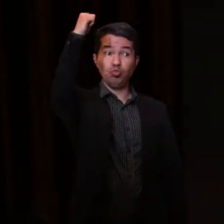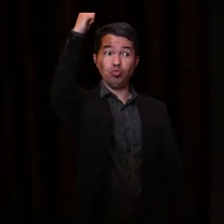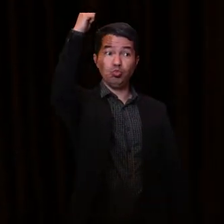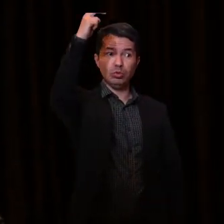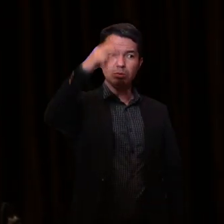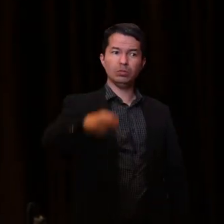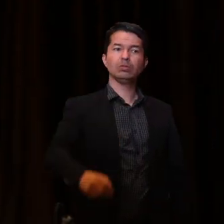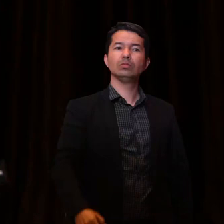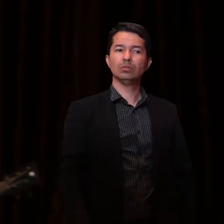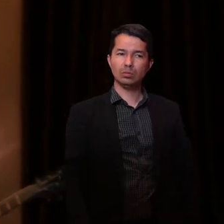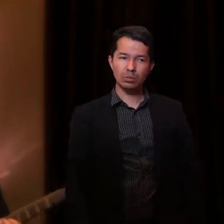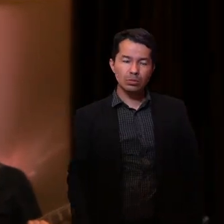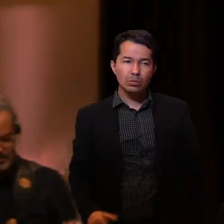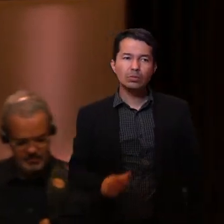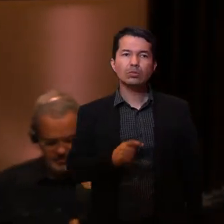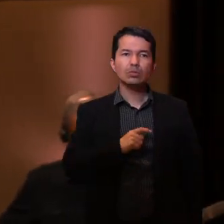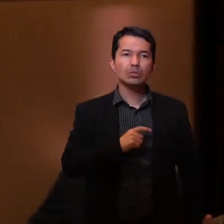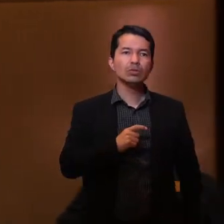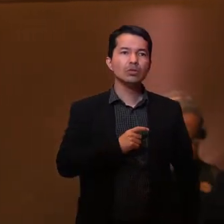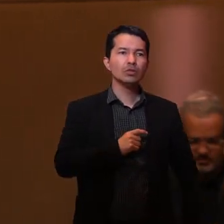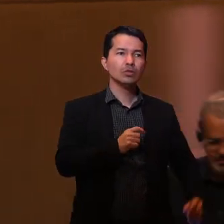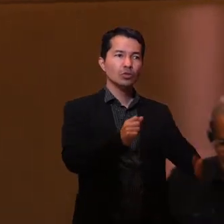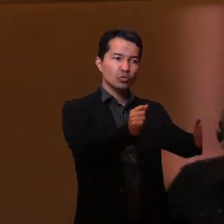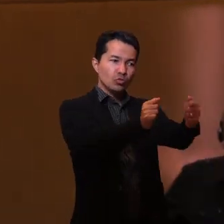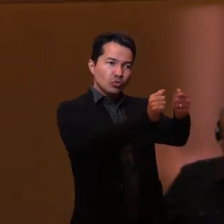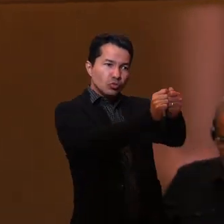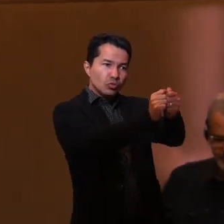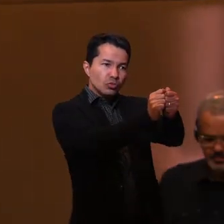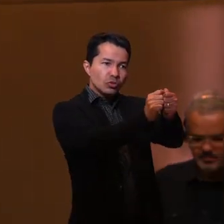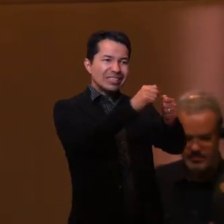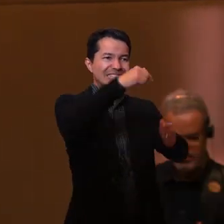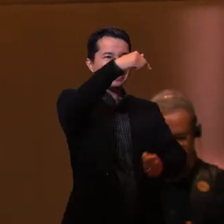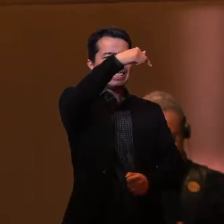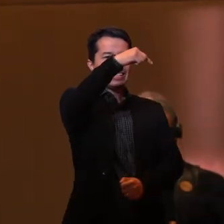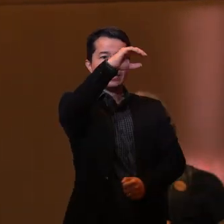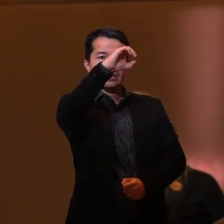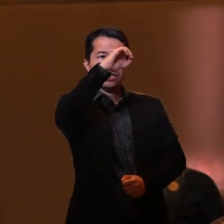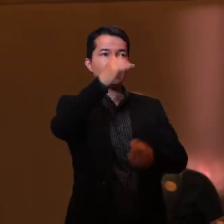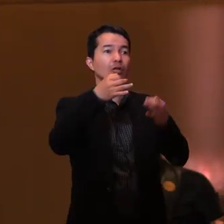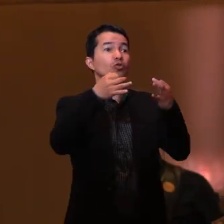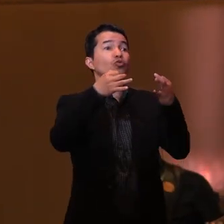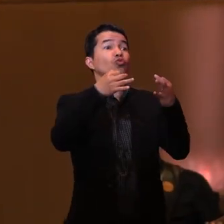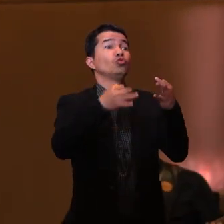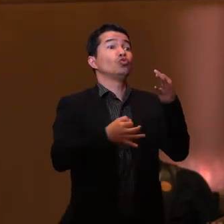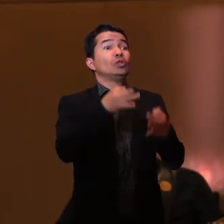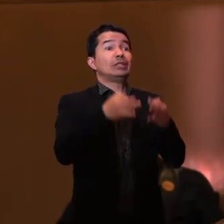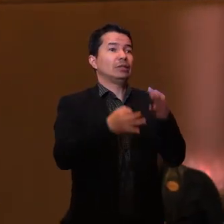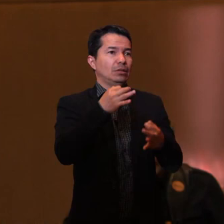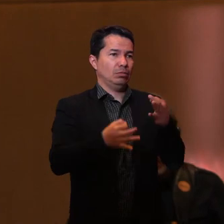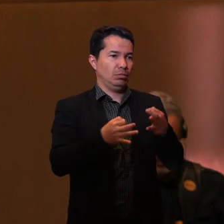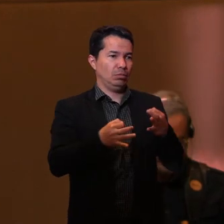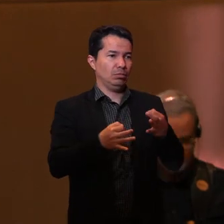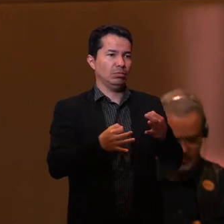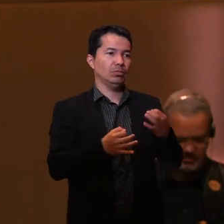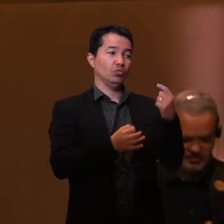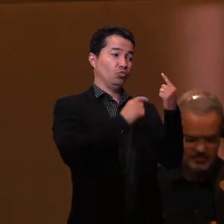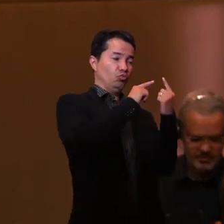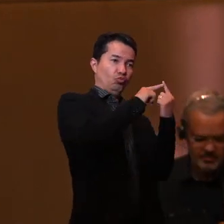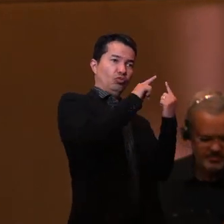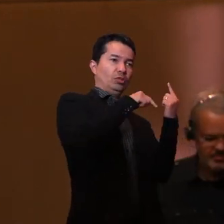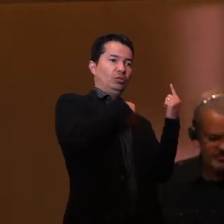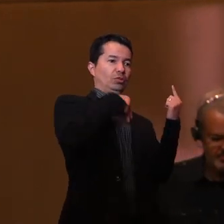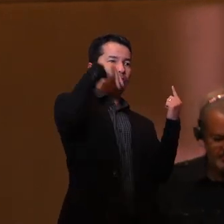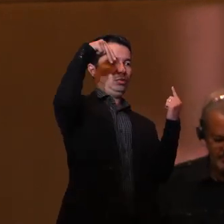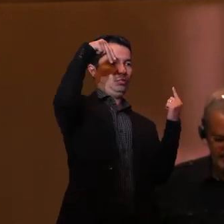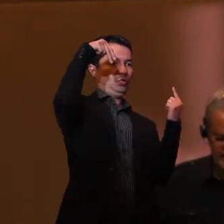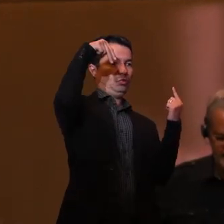O Sinédrio era composto por 70 juízes, conhecedores da palavra, e julgavam o povo